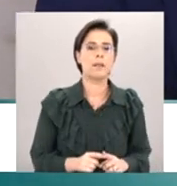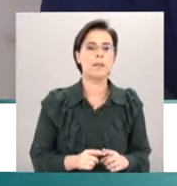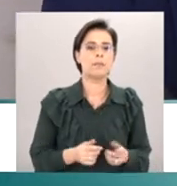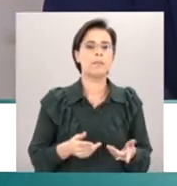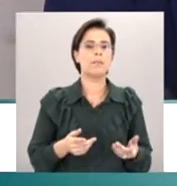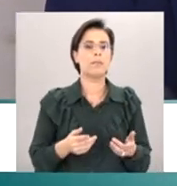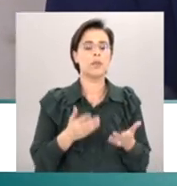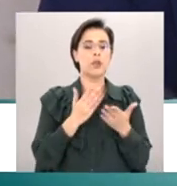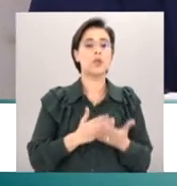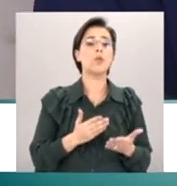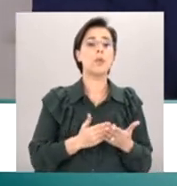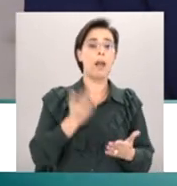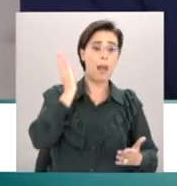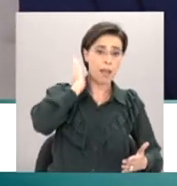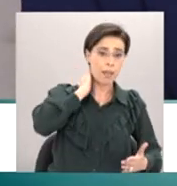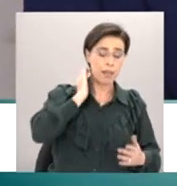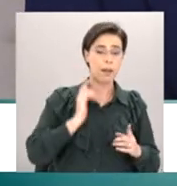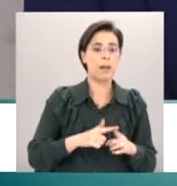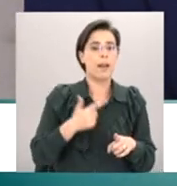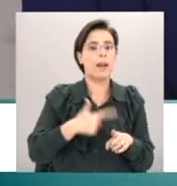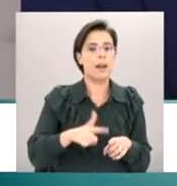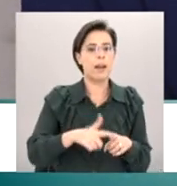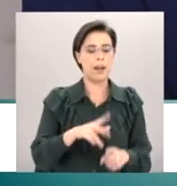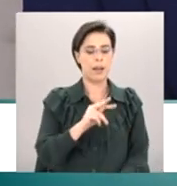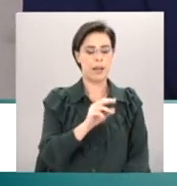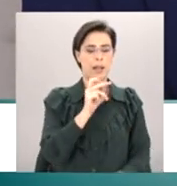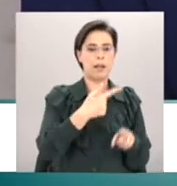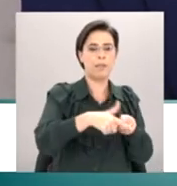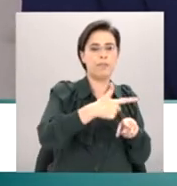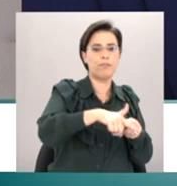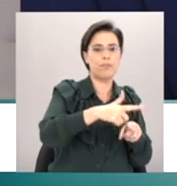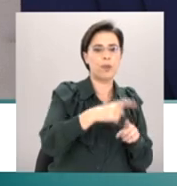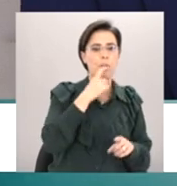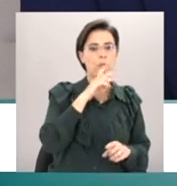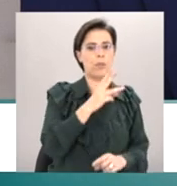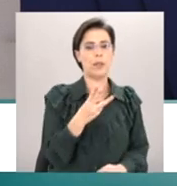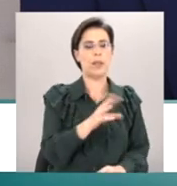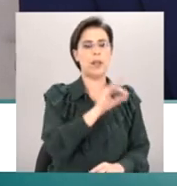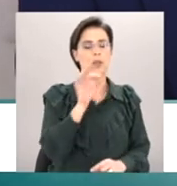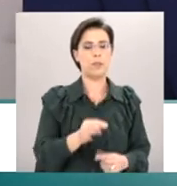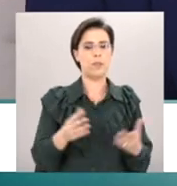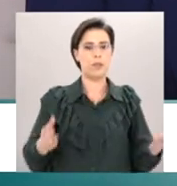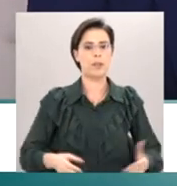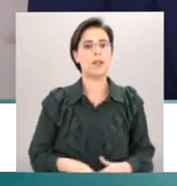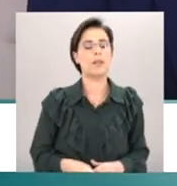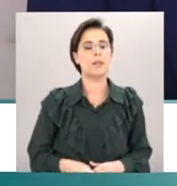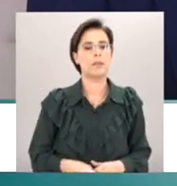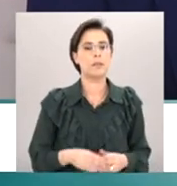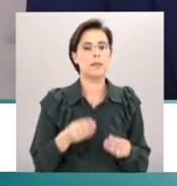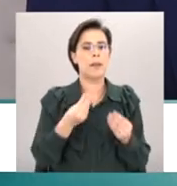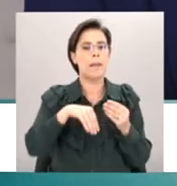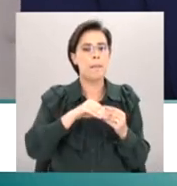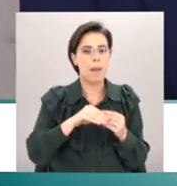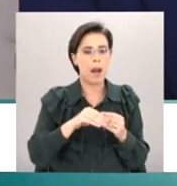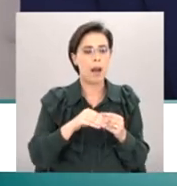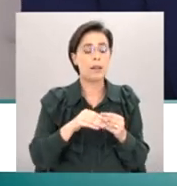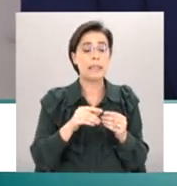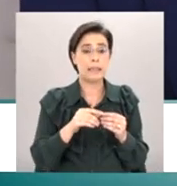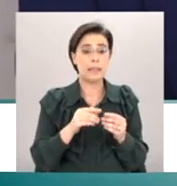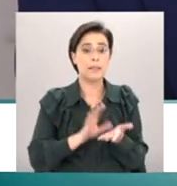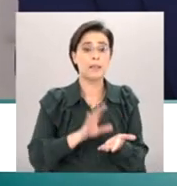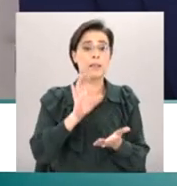empurrar Os estudantes para créditos a 30 anos com juros de três por cento mais se pede para